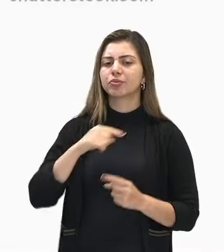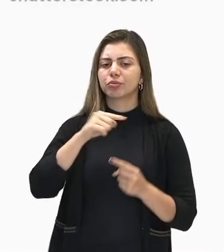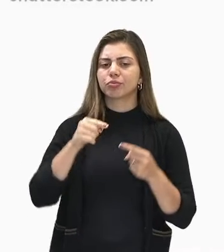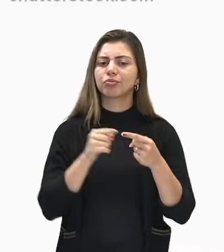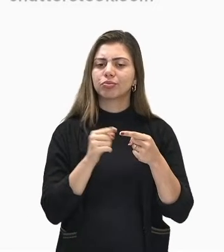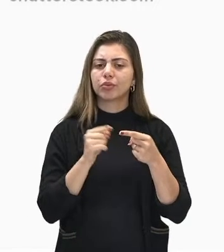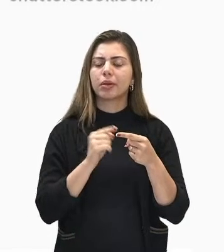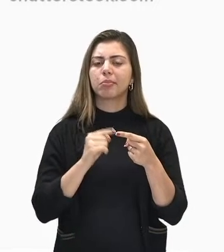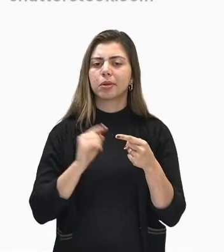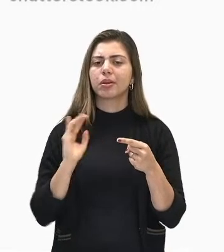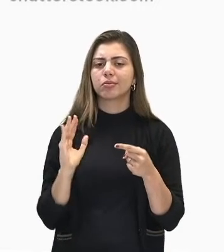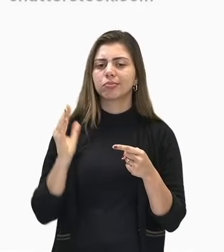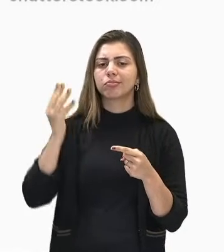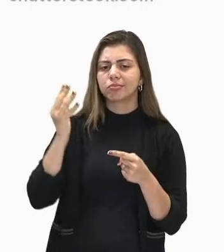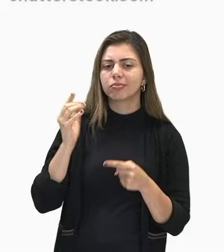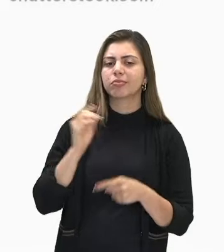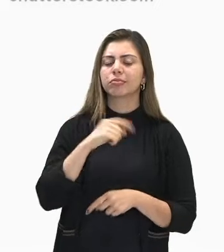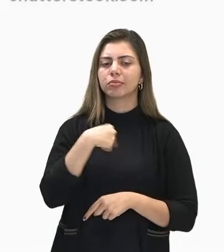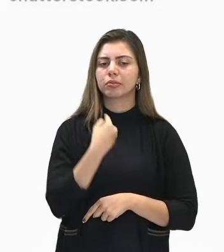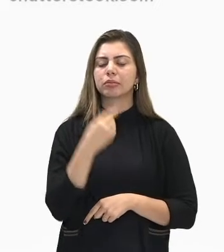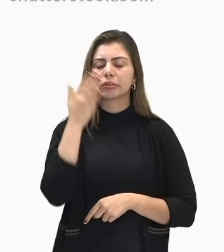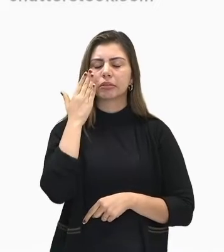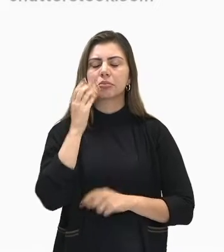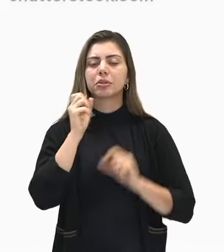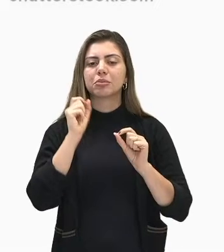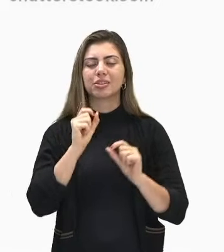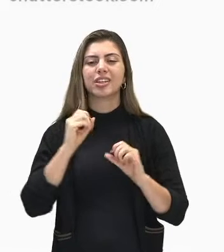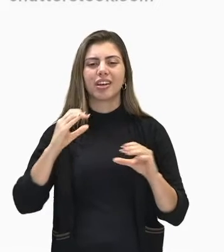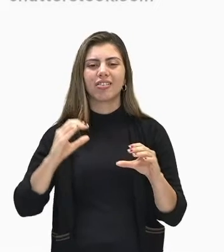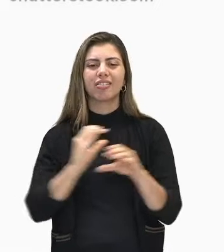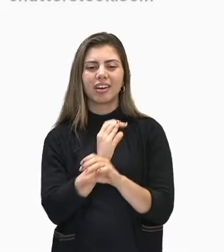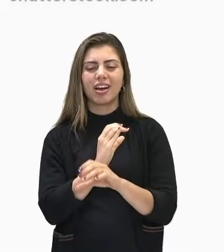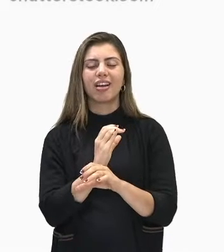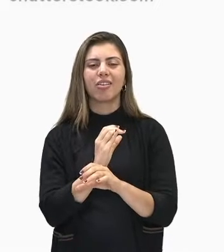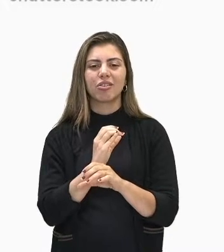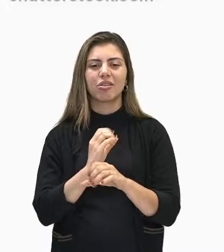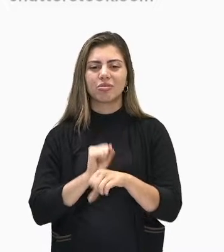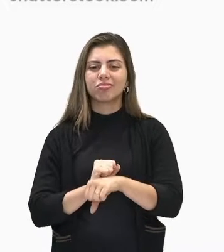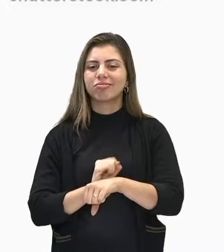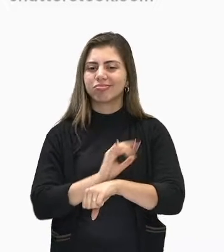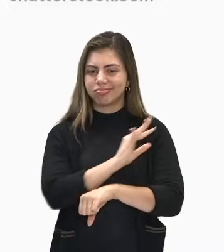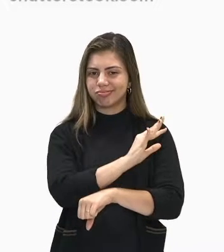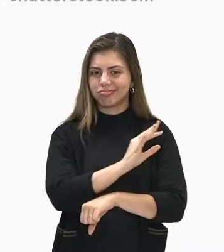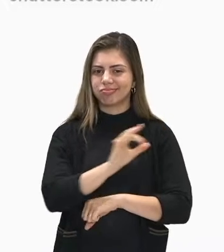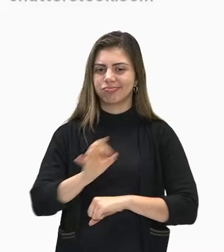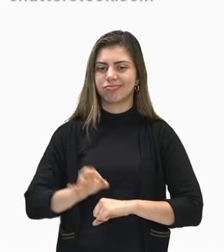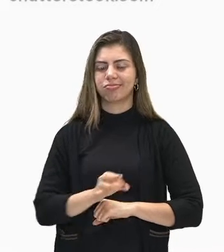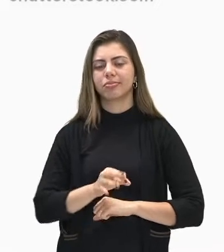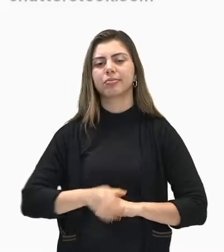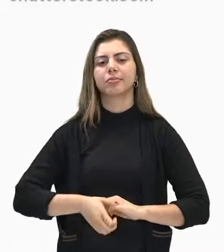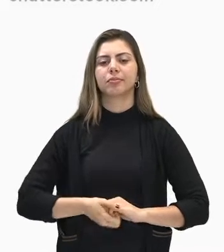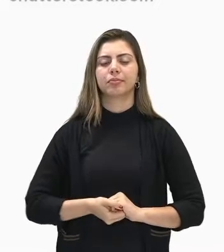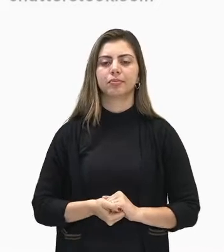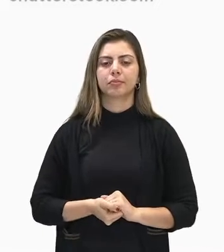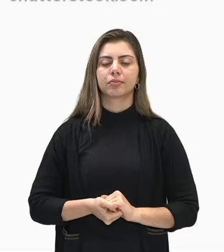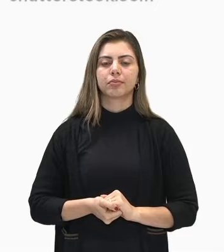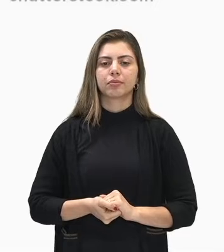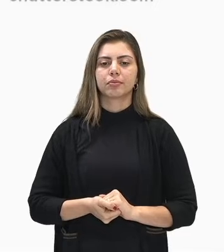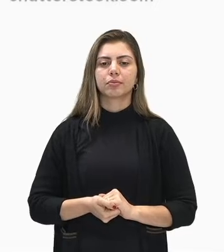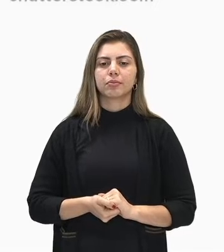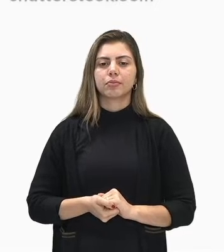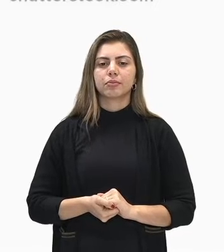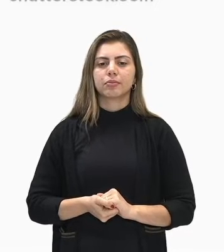que ocorrem, né, com a liberação de energia na forma de calor, quando